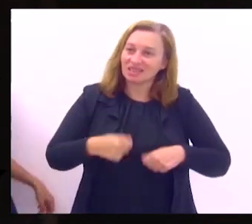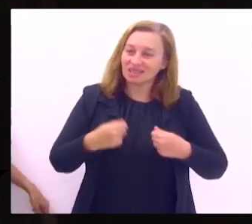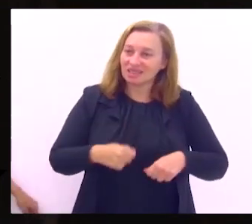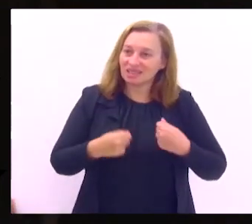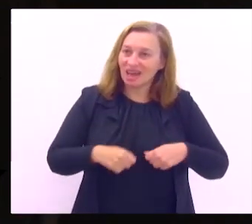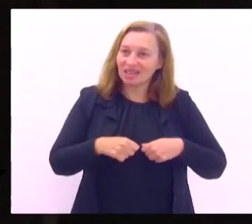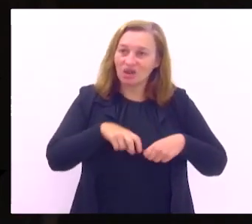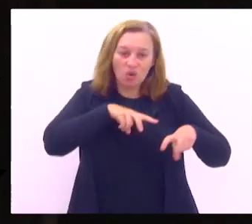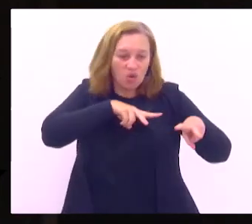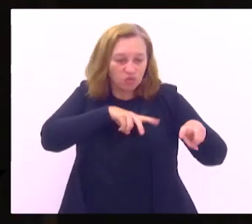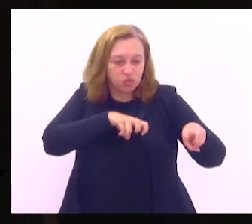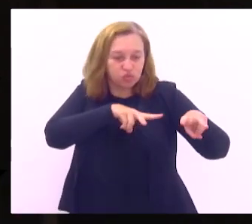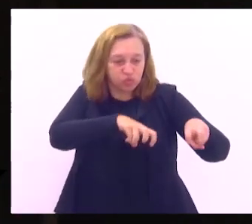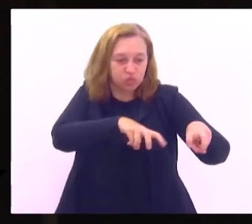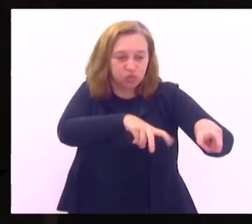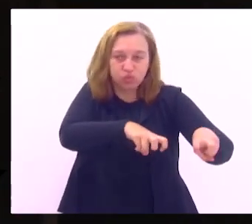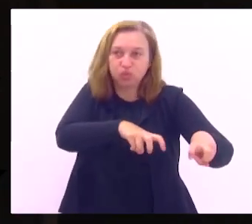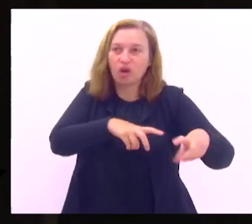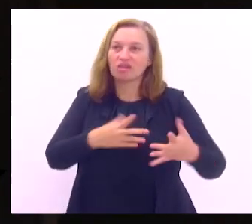atletismo